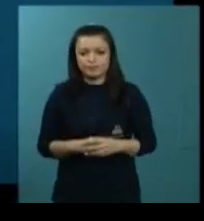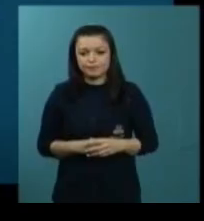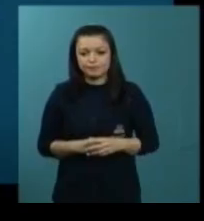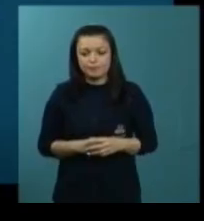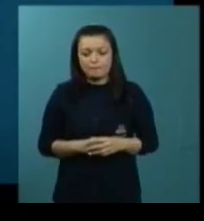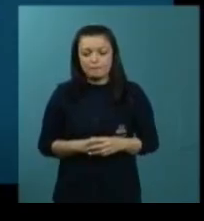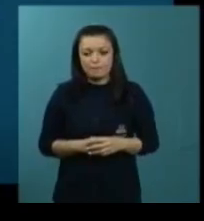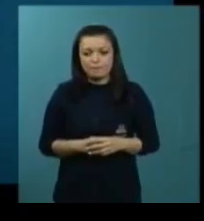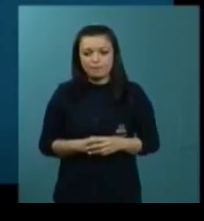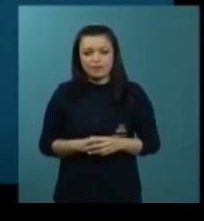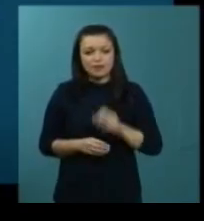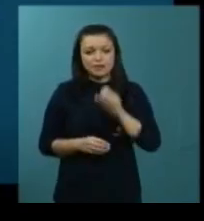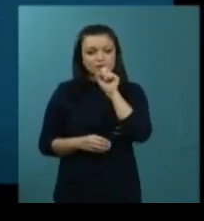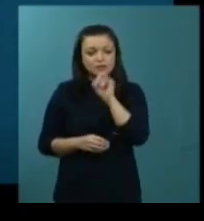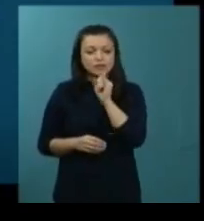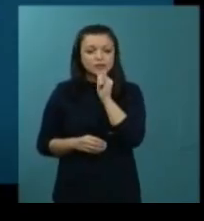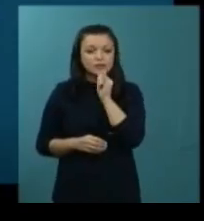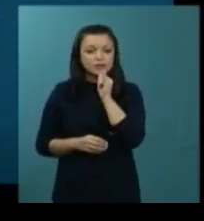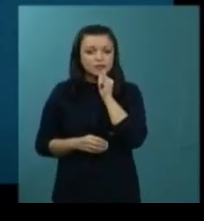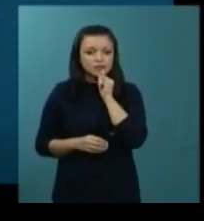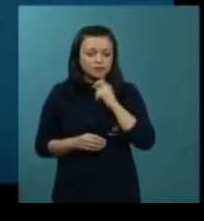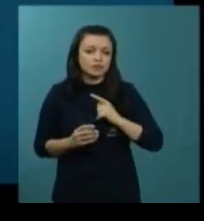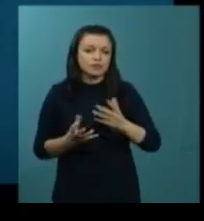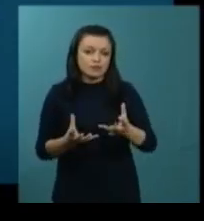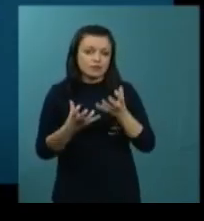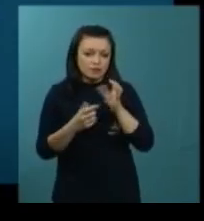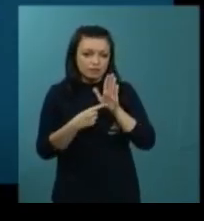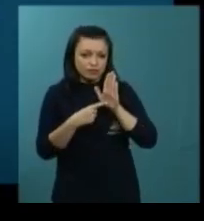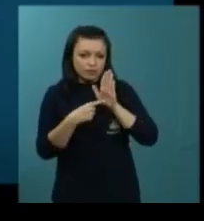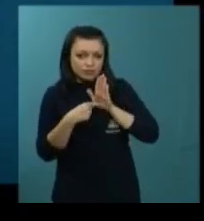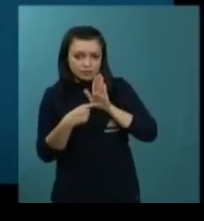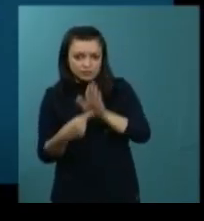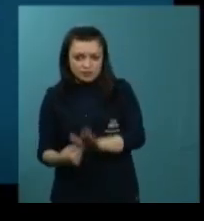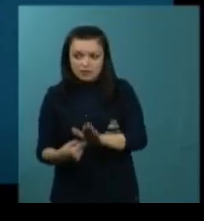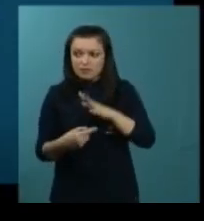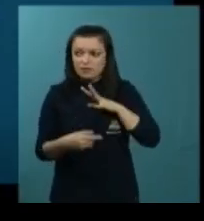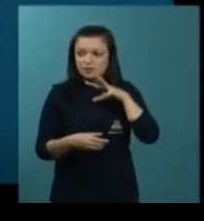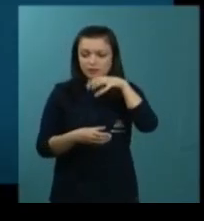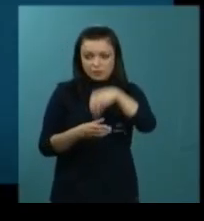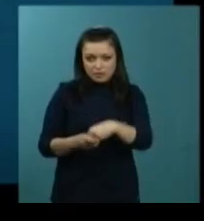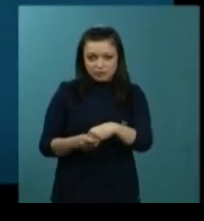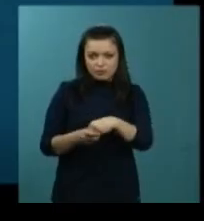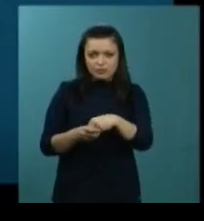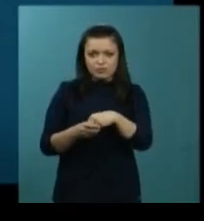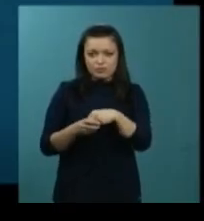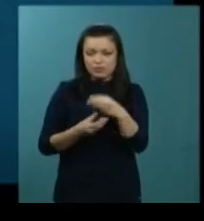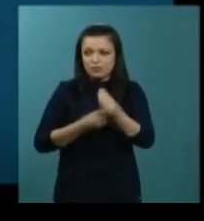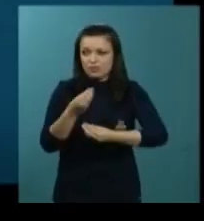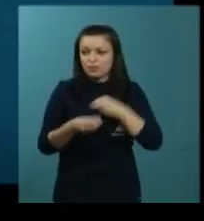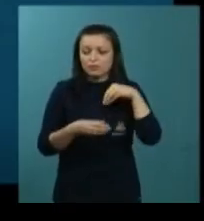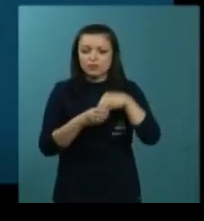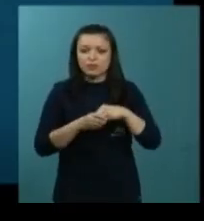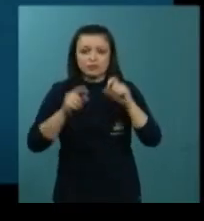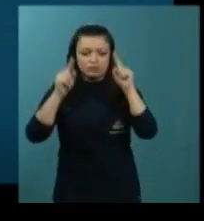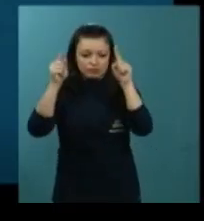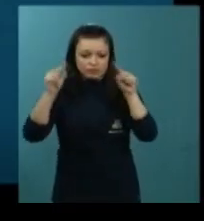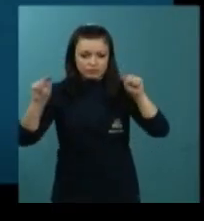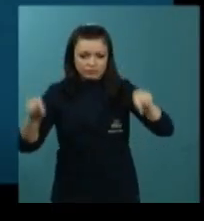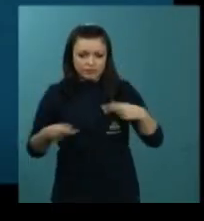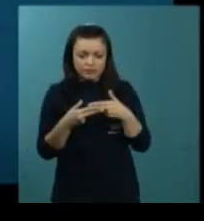Se nós queremos representar que um determinado elemento